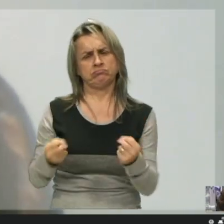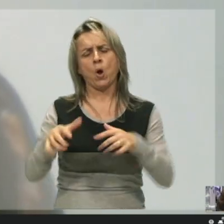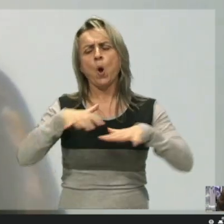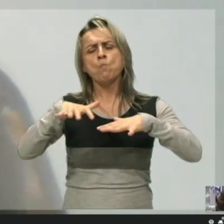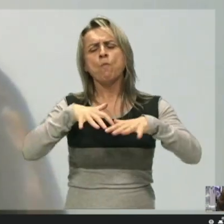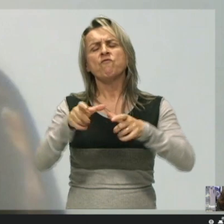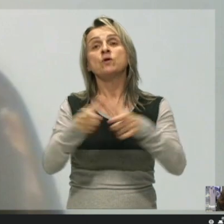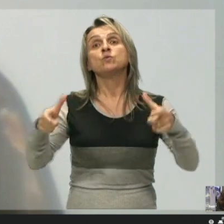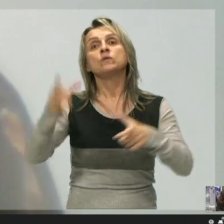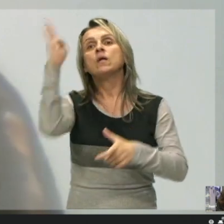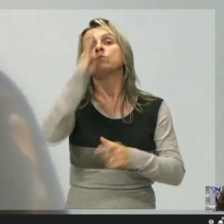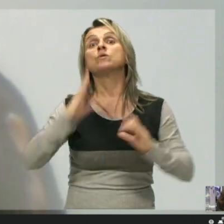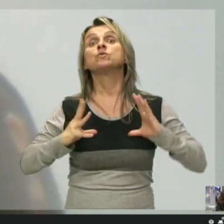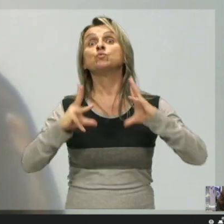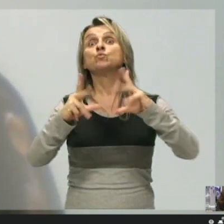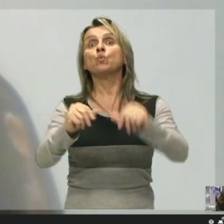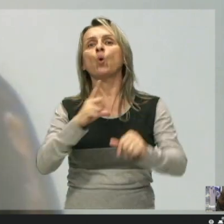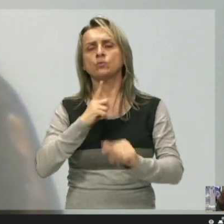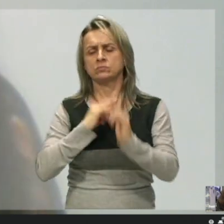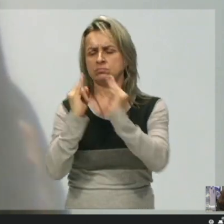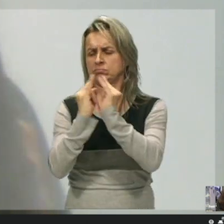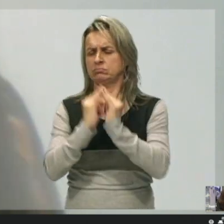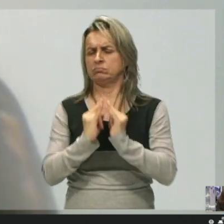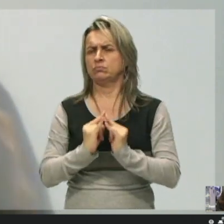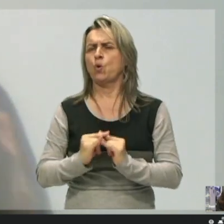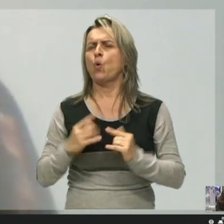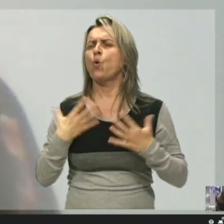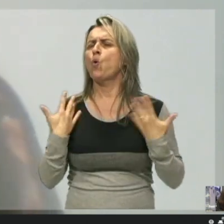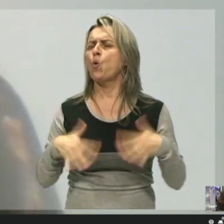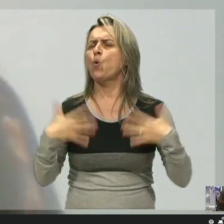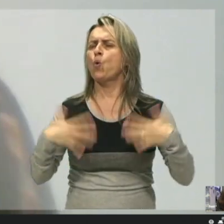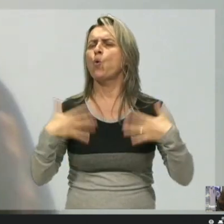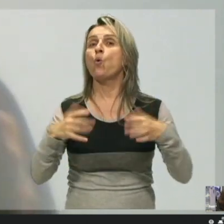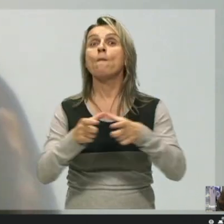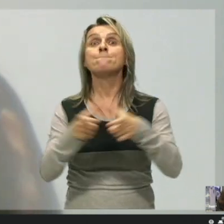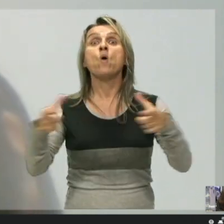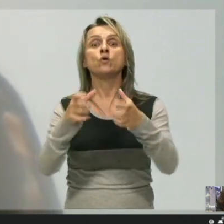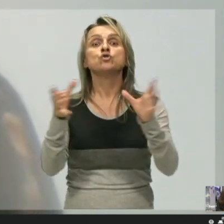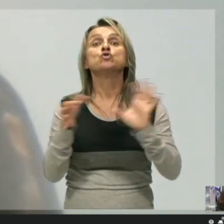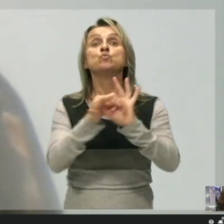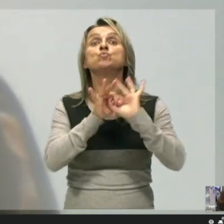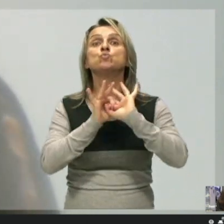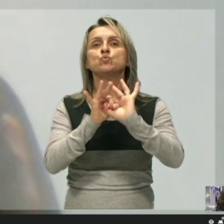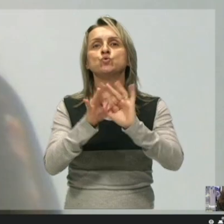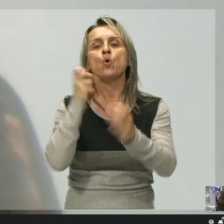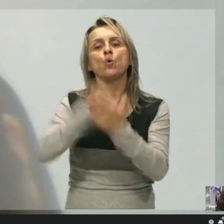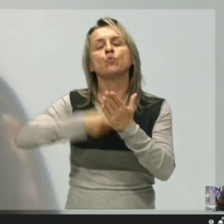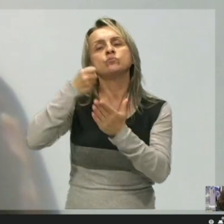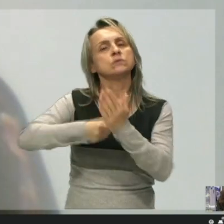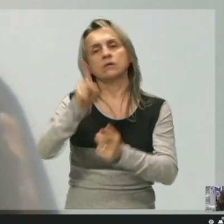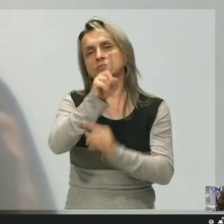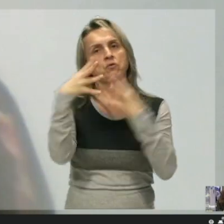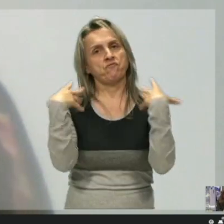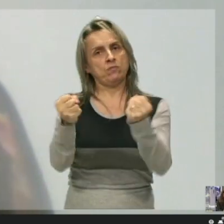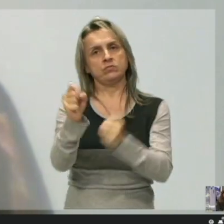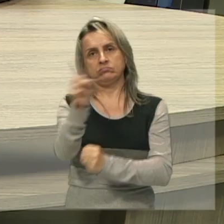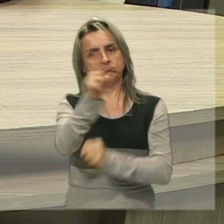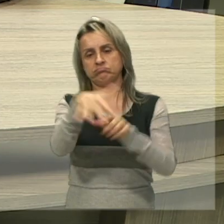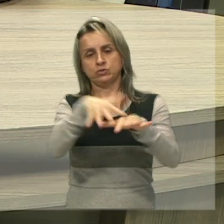né? A gente tem muitas instituições governamentais e não governamentais que a gente não vai permitir que isso